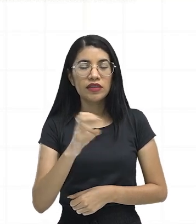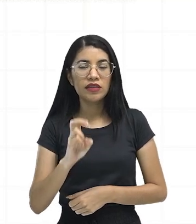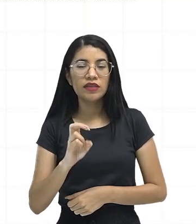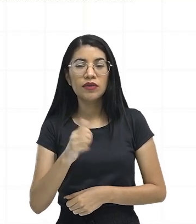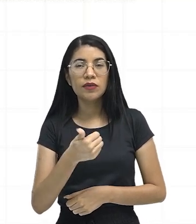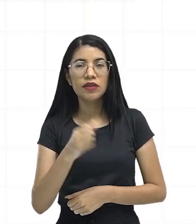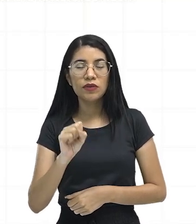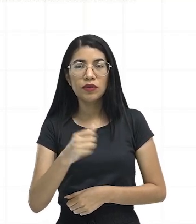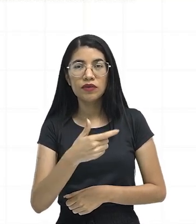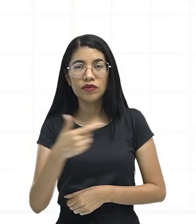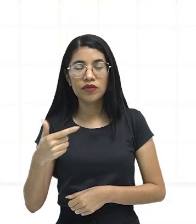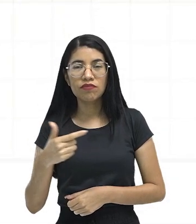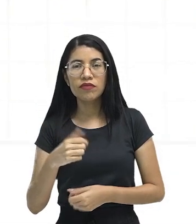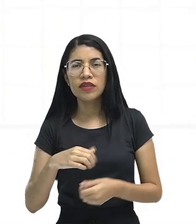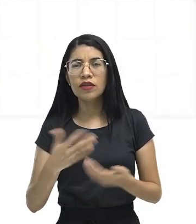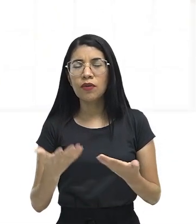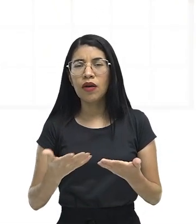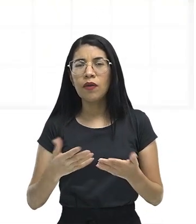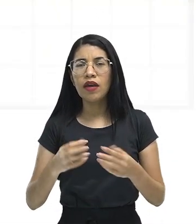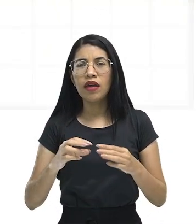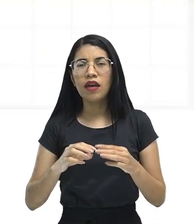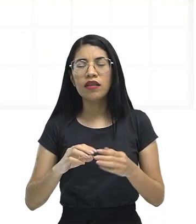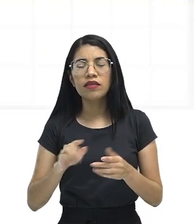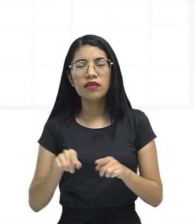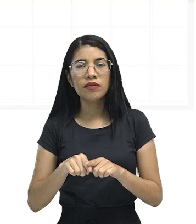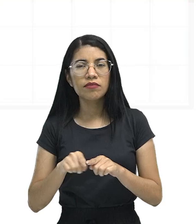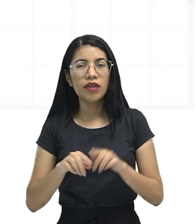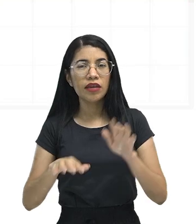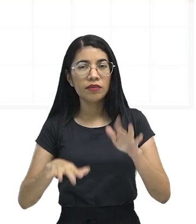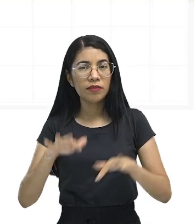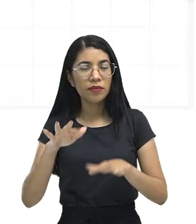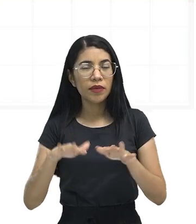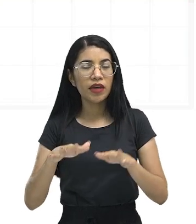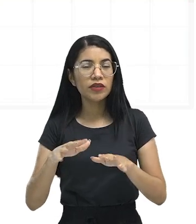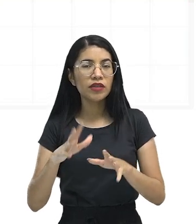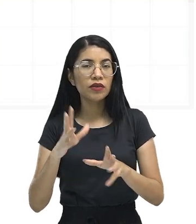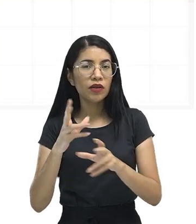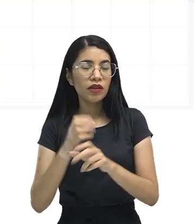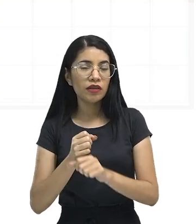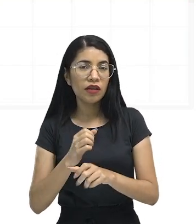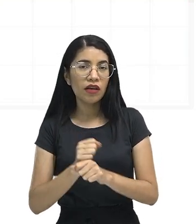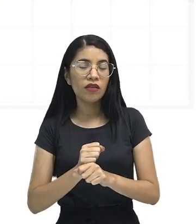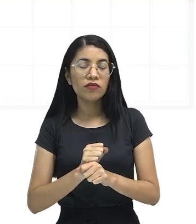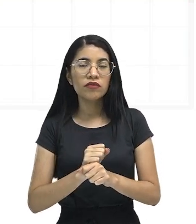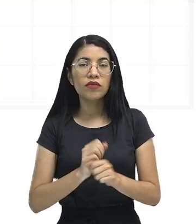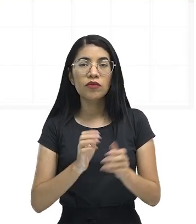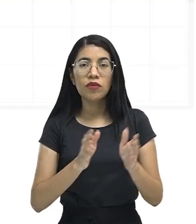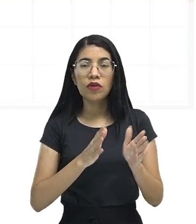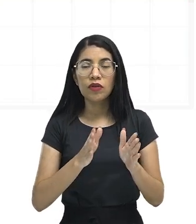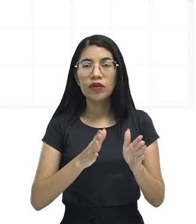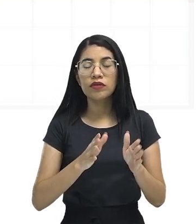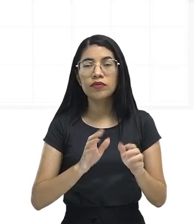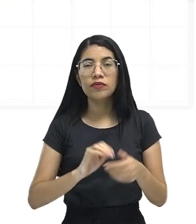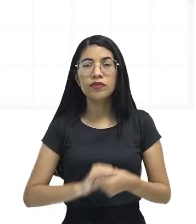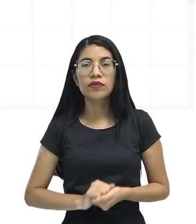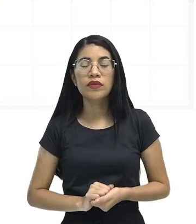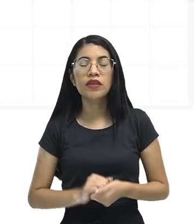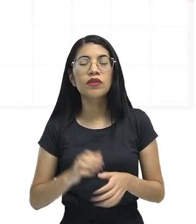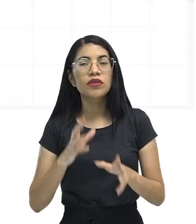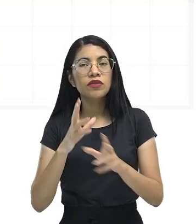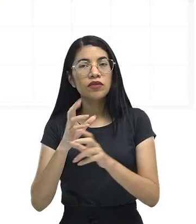por jogo? Essa aqui também está tranquila, né, pessoal? A gente vai somar todos os